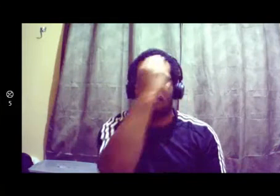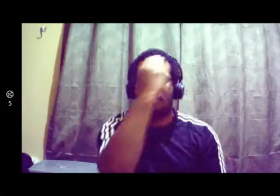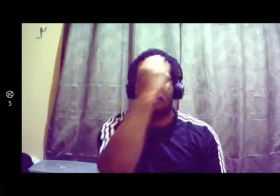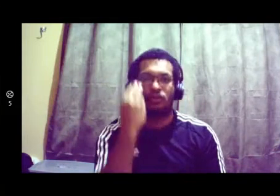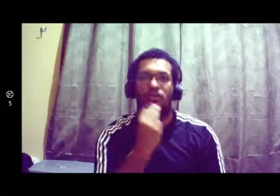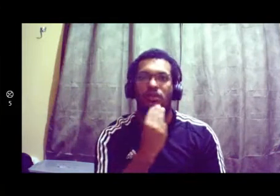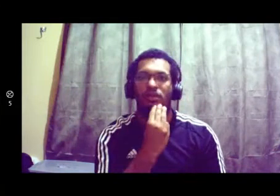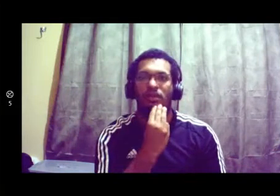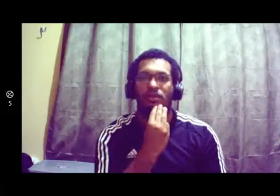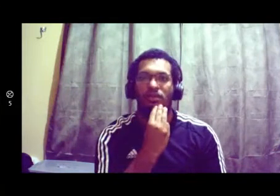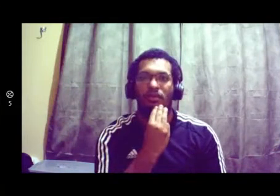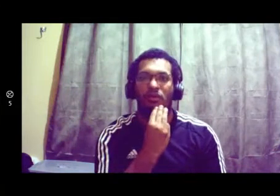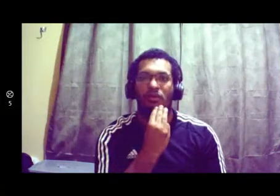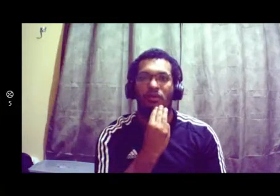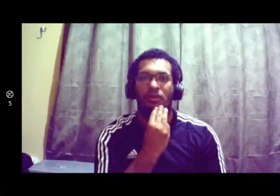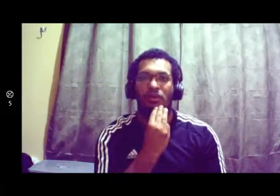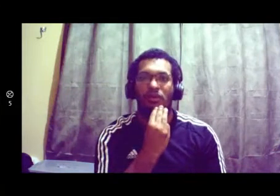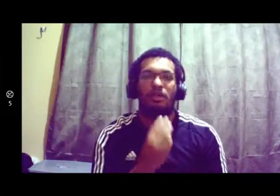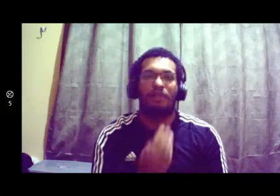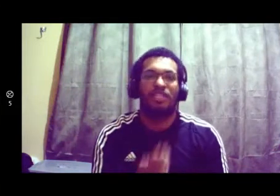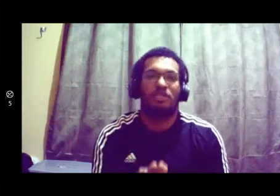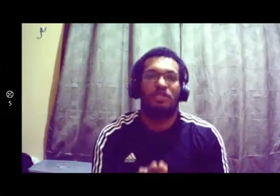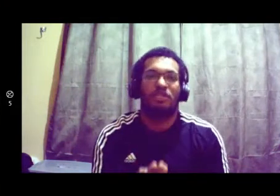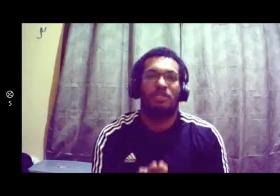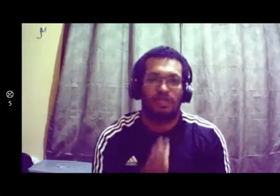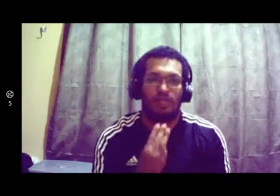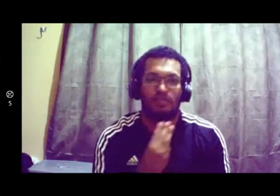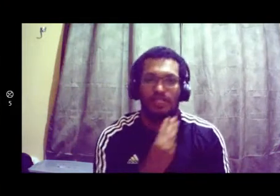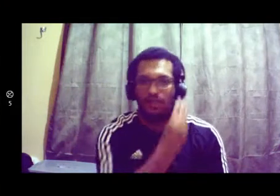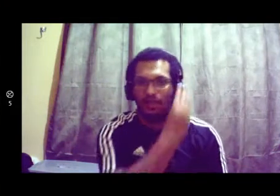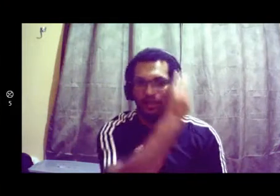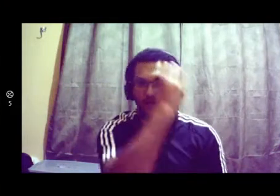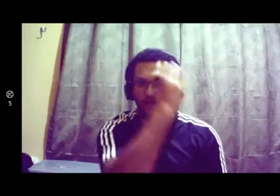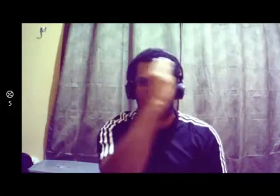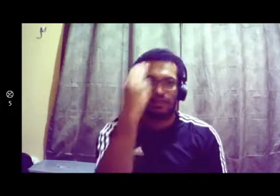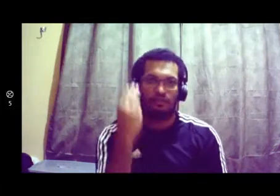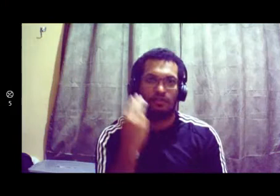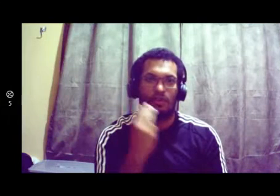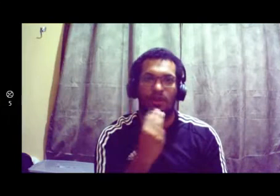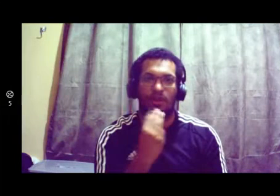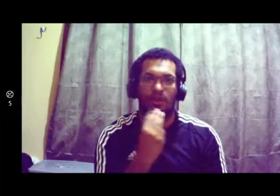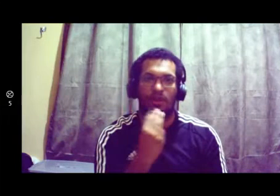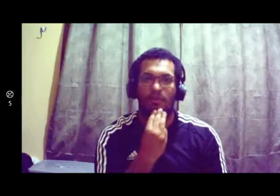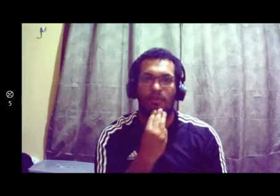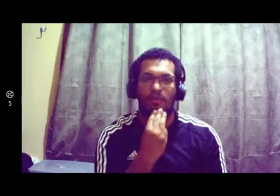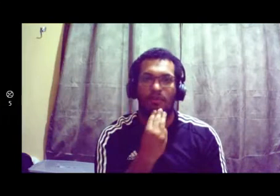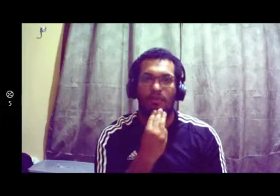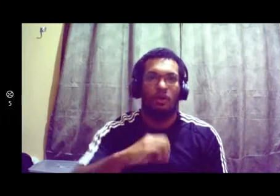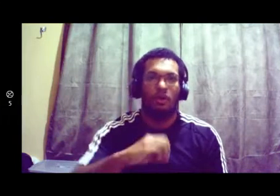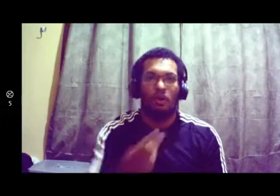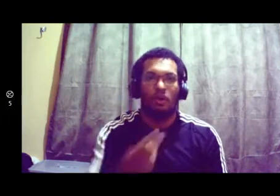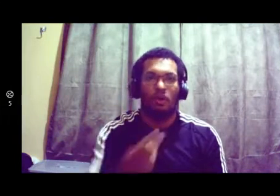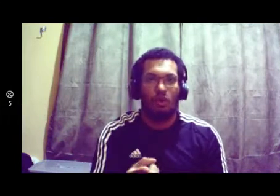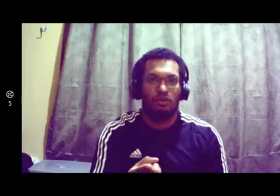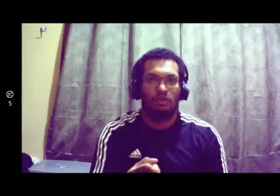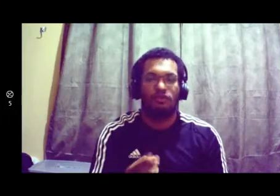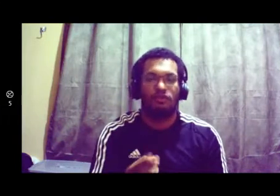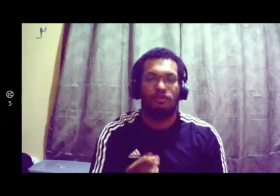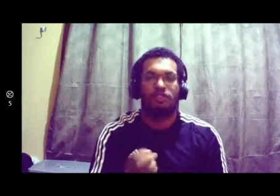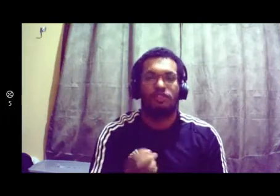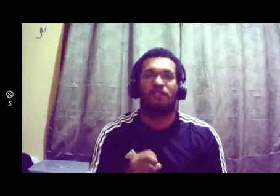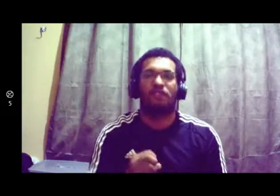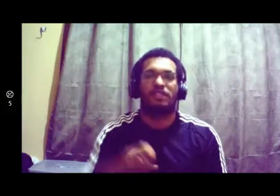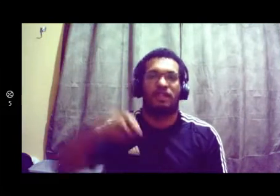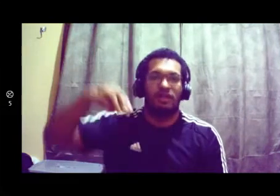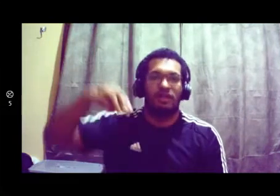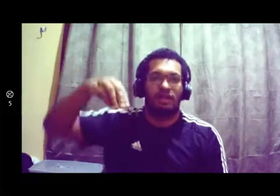assim no rosto, tá bom? Então, mês de maio você pode fazer dessa forma, ou você